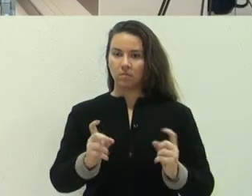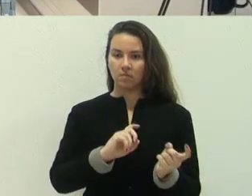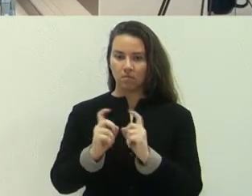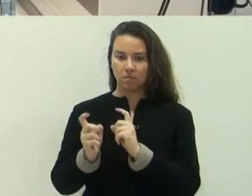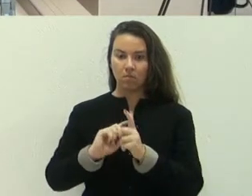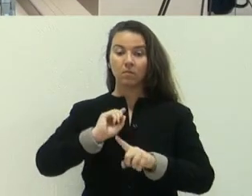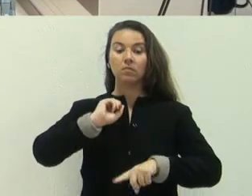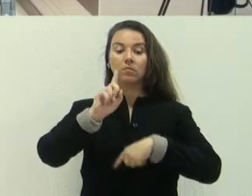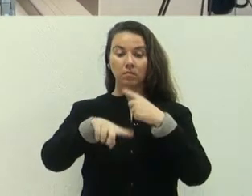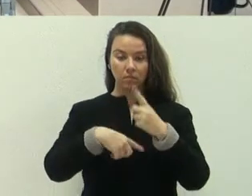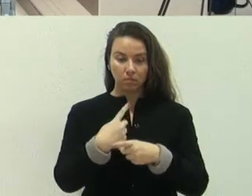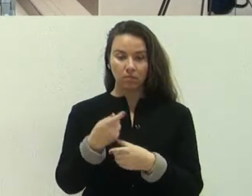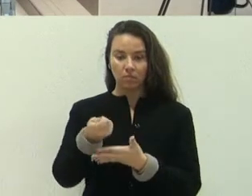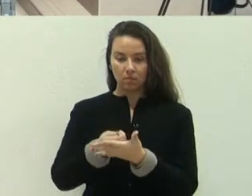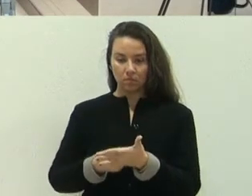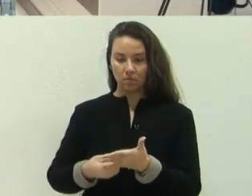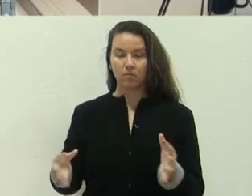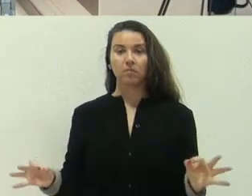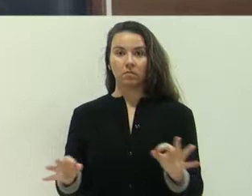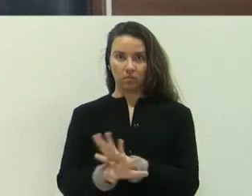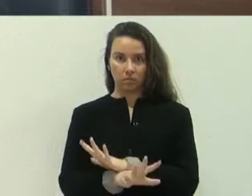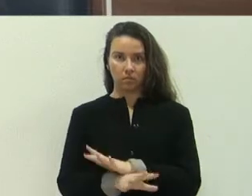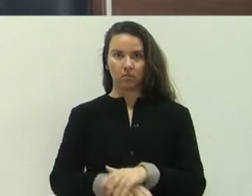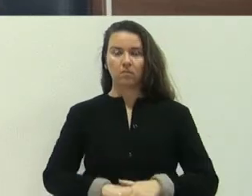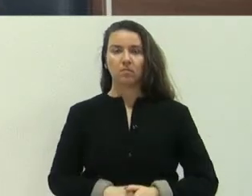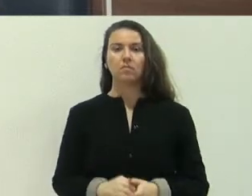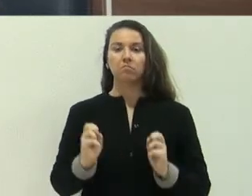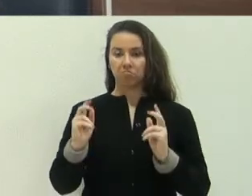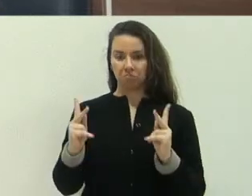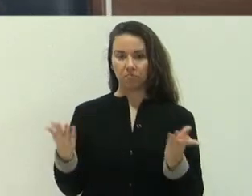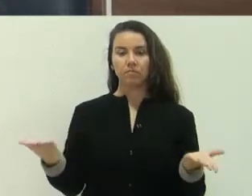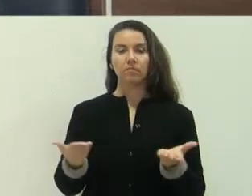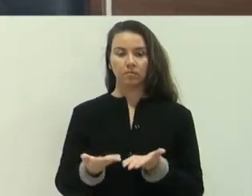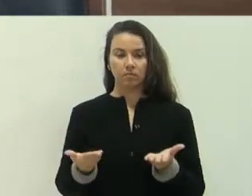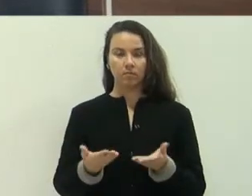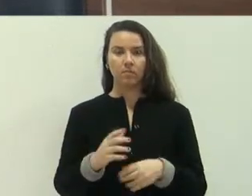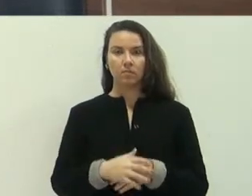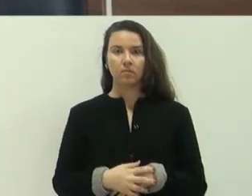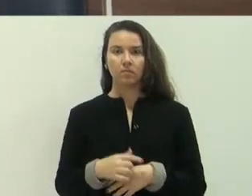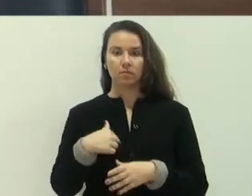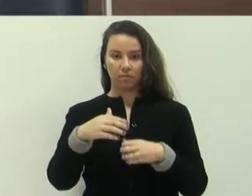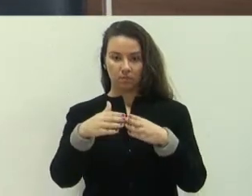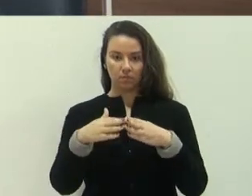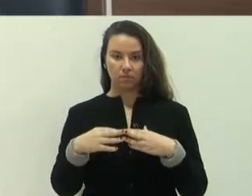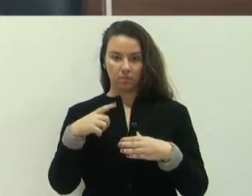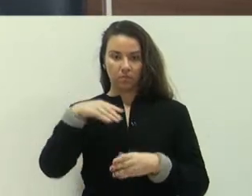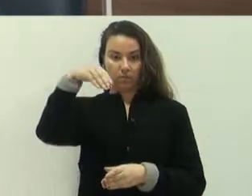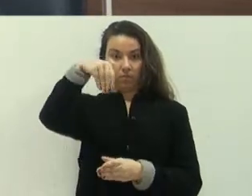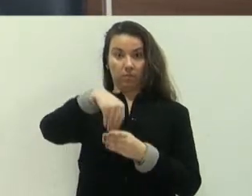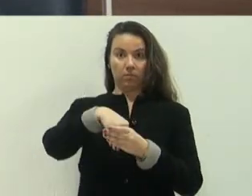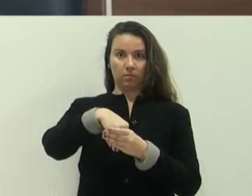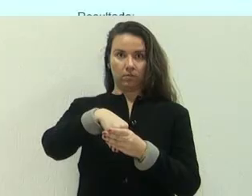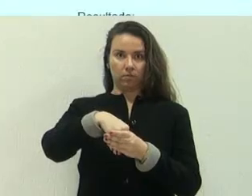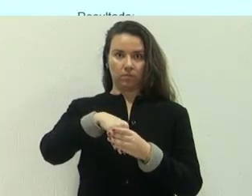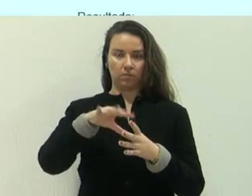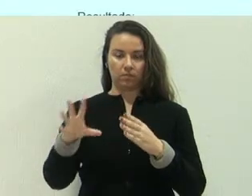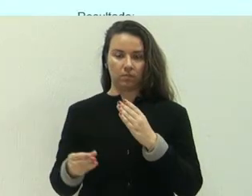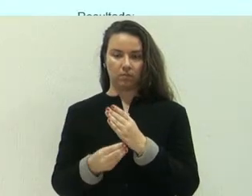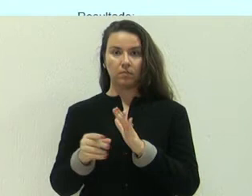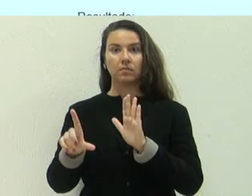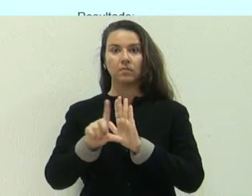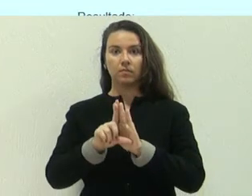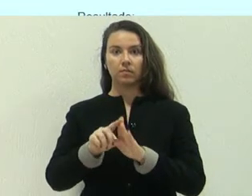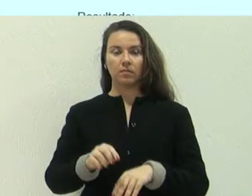passe para a redação final. Ok, então, neste momento solicito então a votação da emenda.